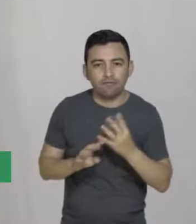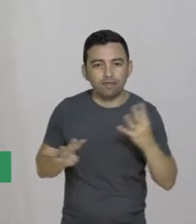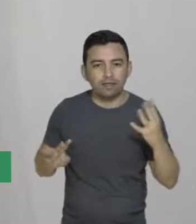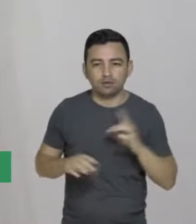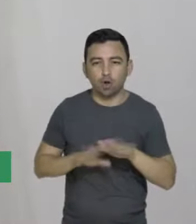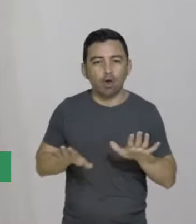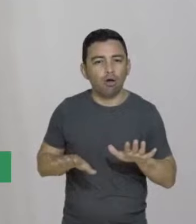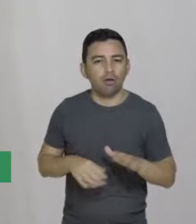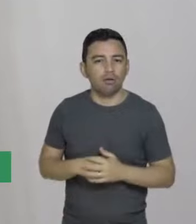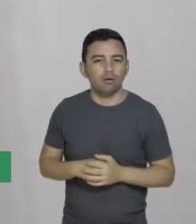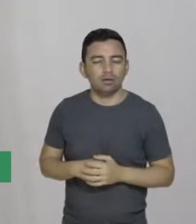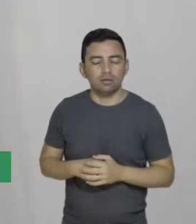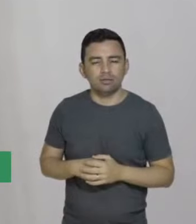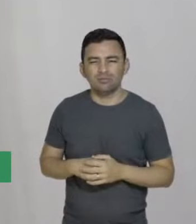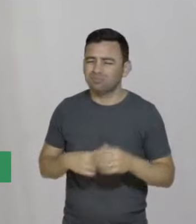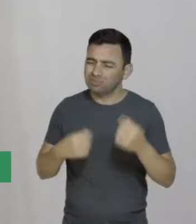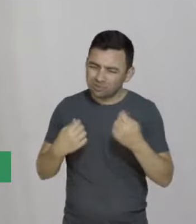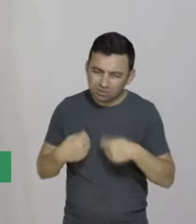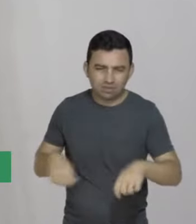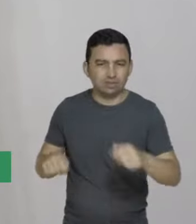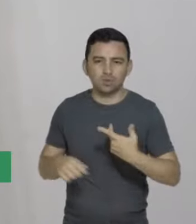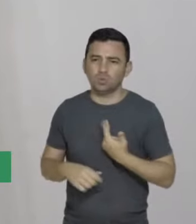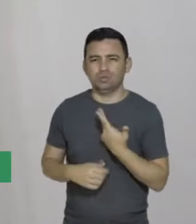não necessitem de cirurgias. Mais de